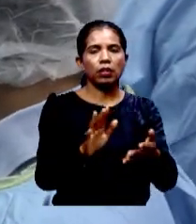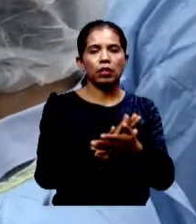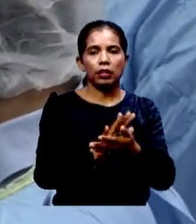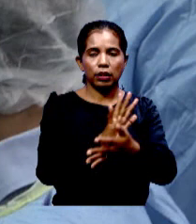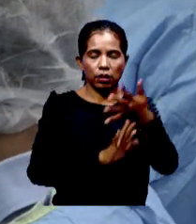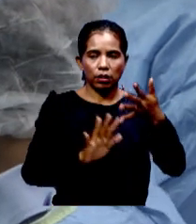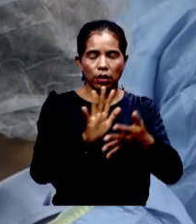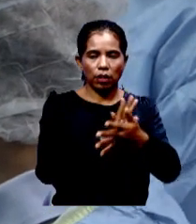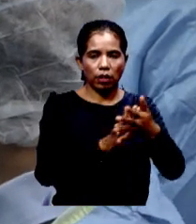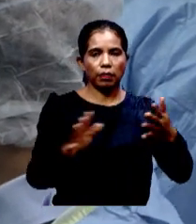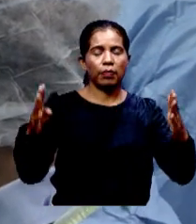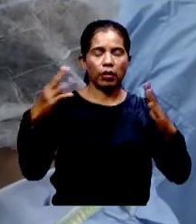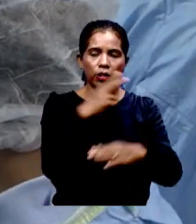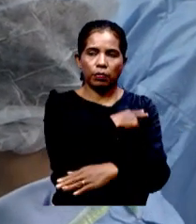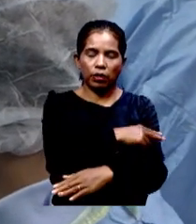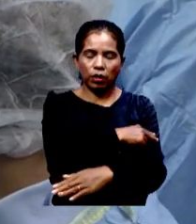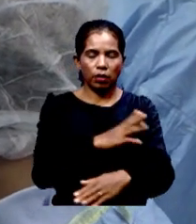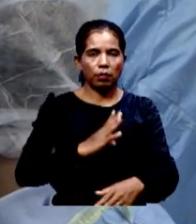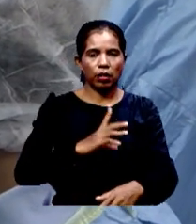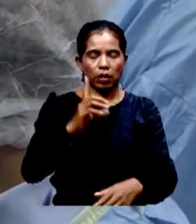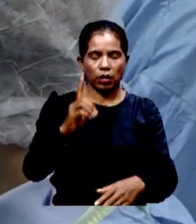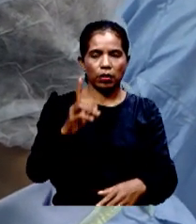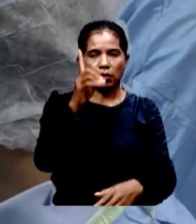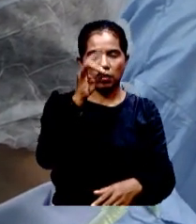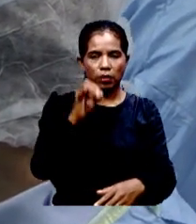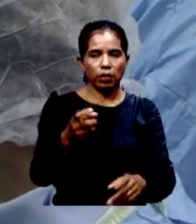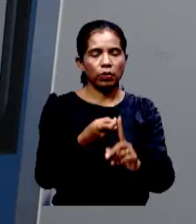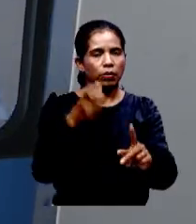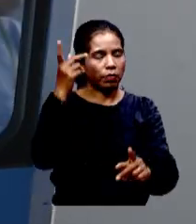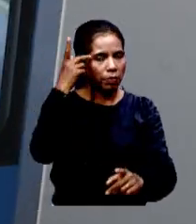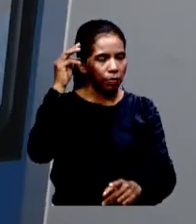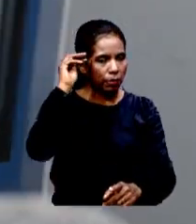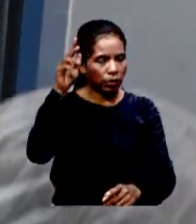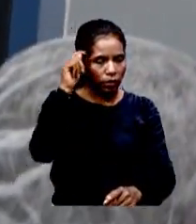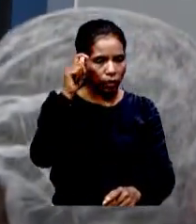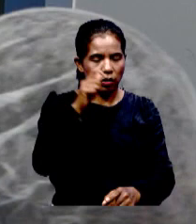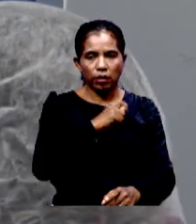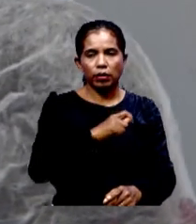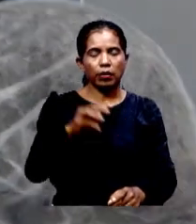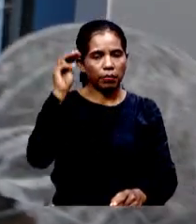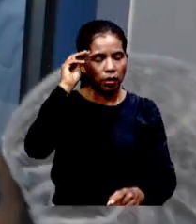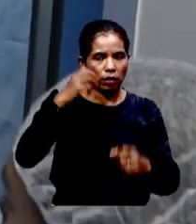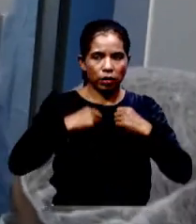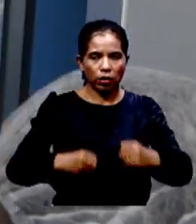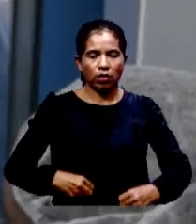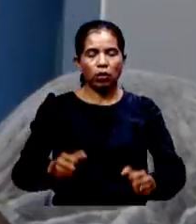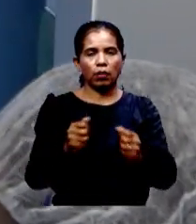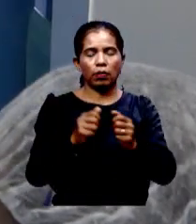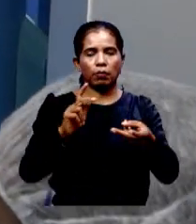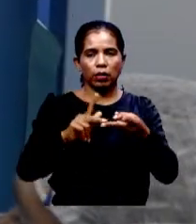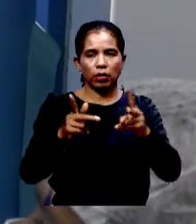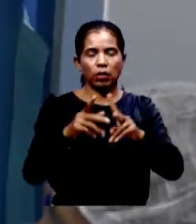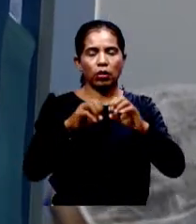Nacional Tuberculose e Rebidau Dili, Rússia Primeiro-Ministro Tauro Matanruak, Ministra Saúde, o parceiro Organização Mundial de